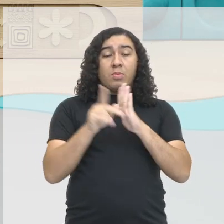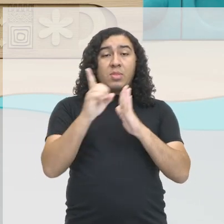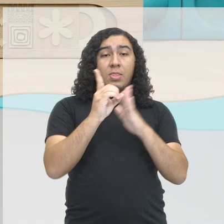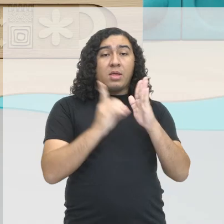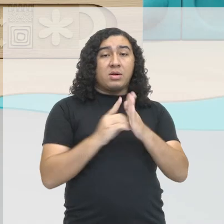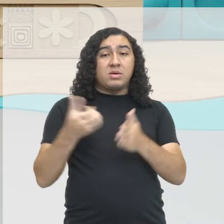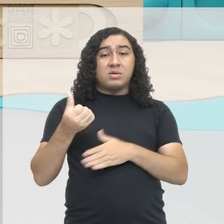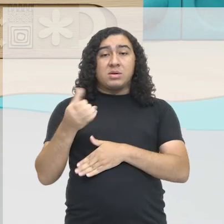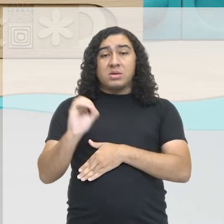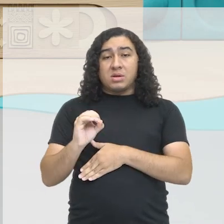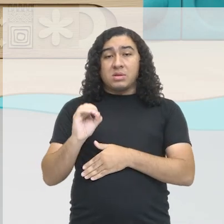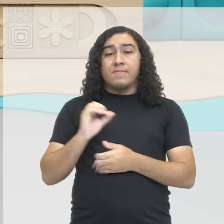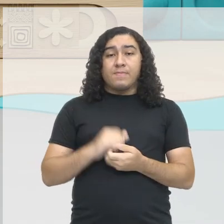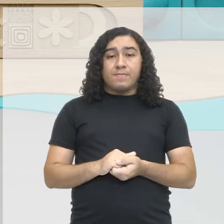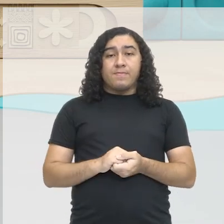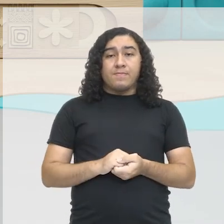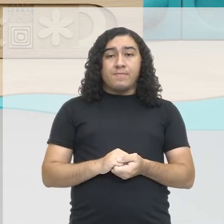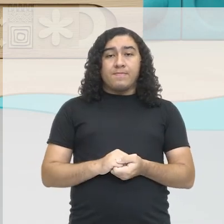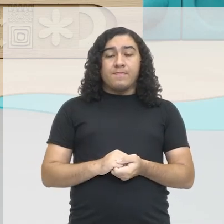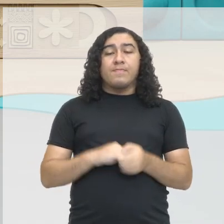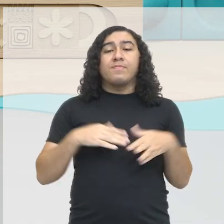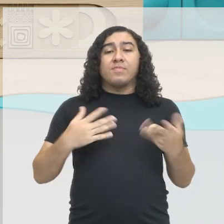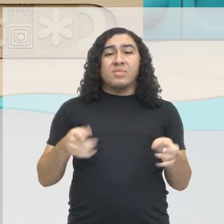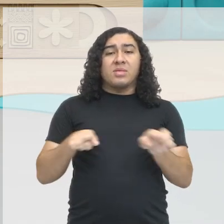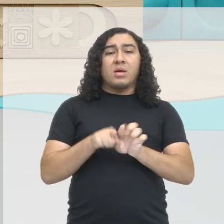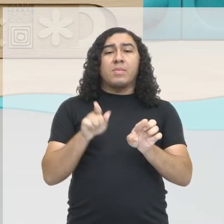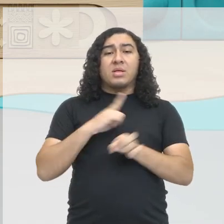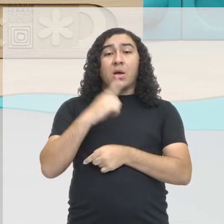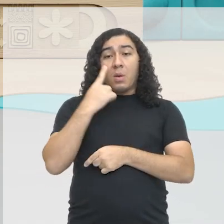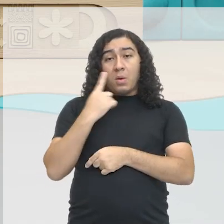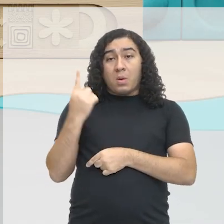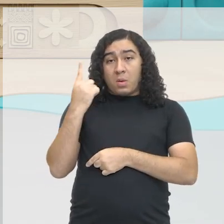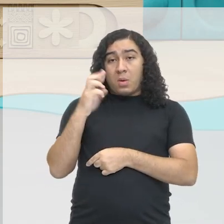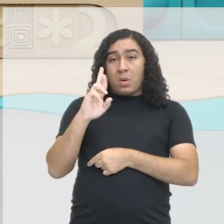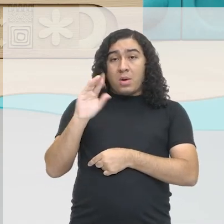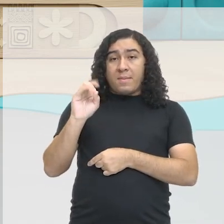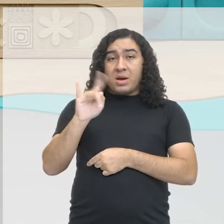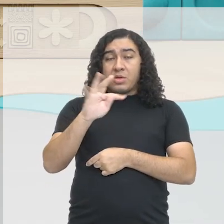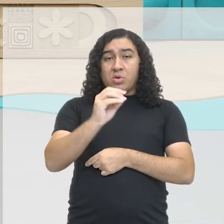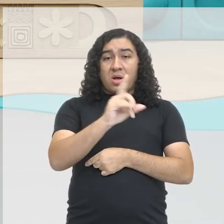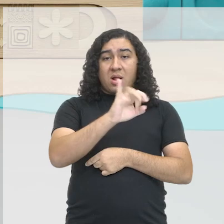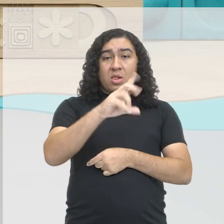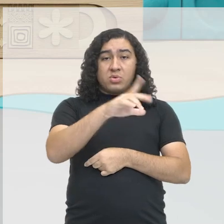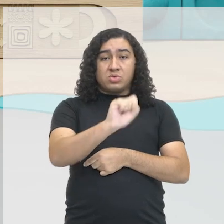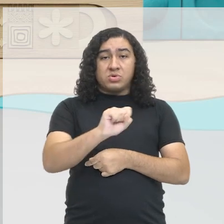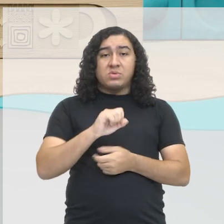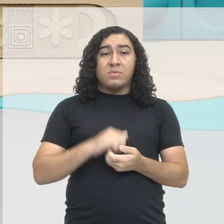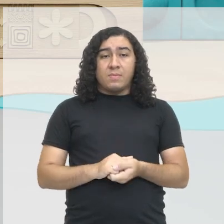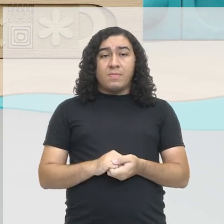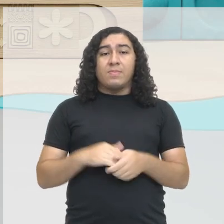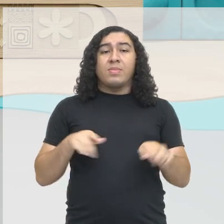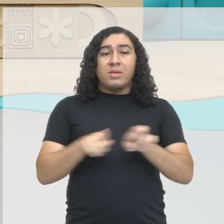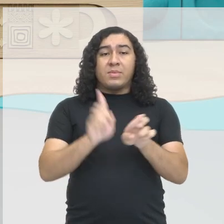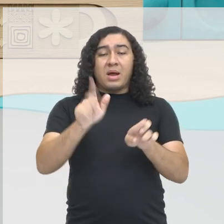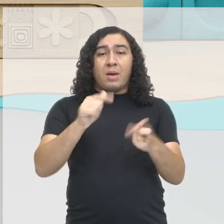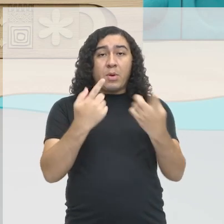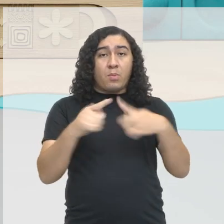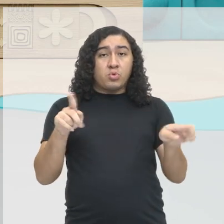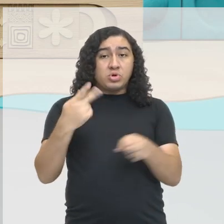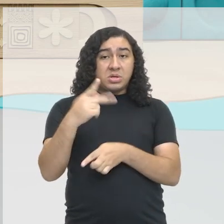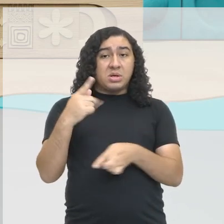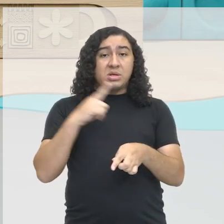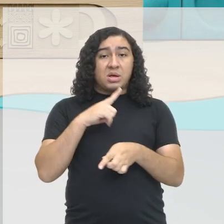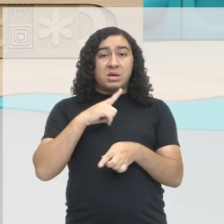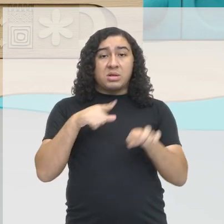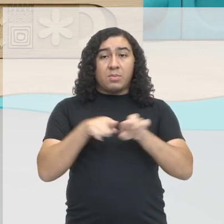de 60. E todas essas músicas que nós temos, o rei, né, Roberto Carlos, Quero que Tudo Vá para o Inferno, que é o nome de uma música,